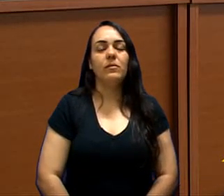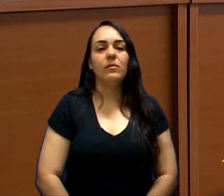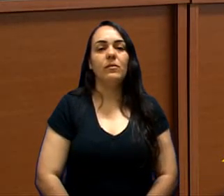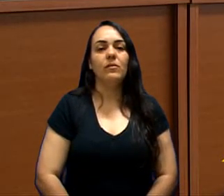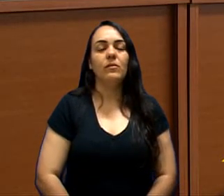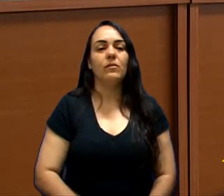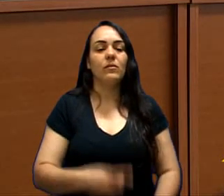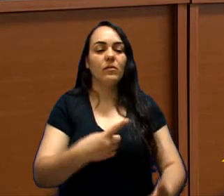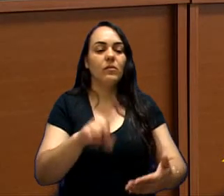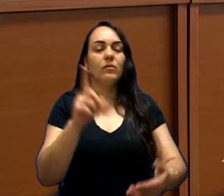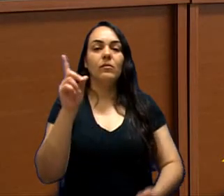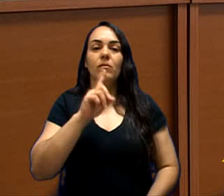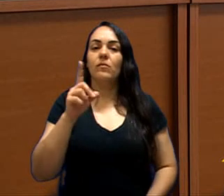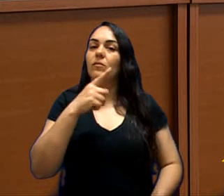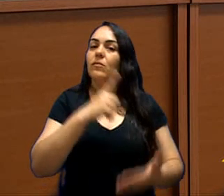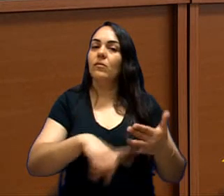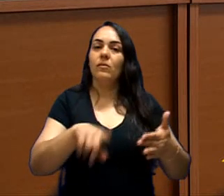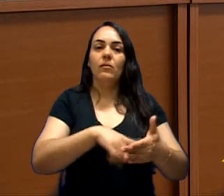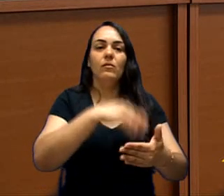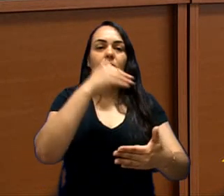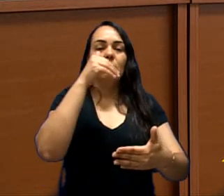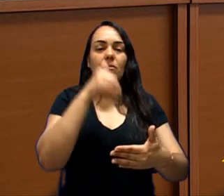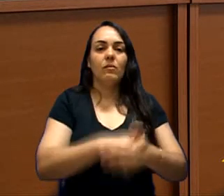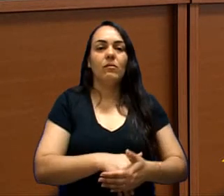Não ao veto.